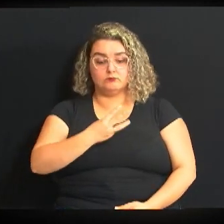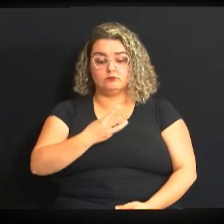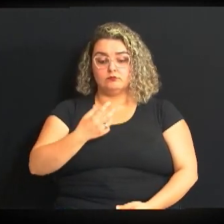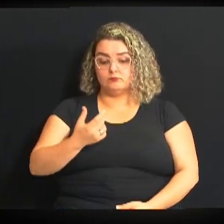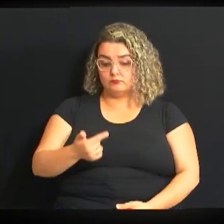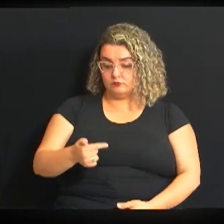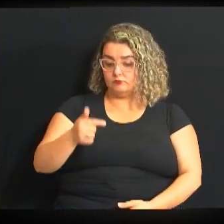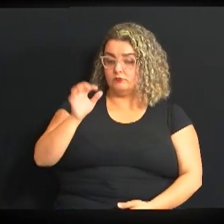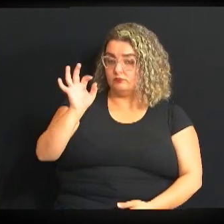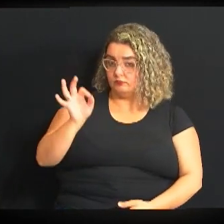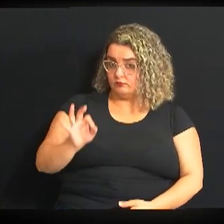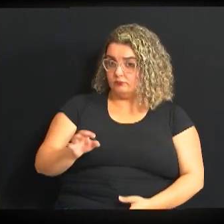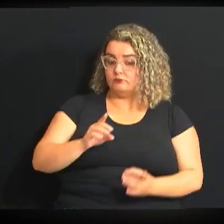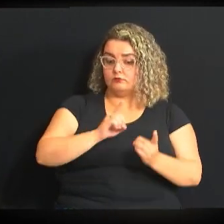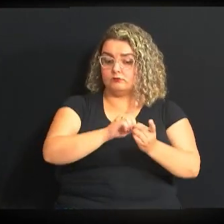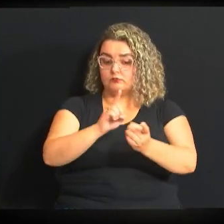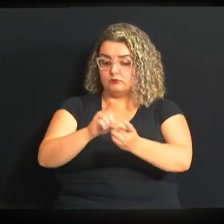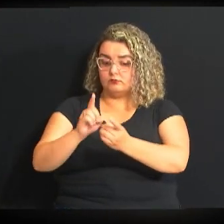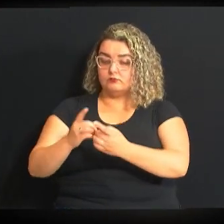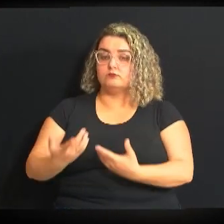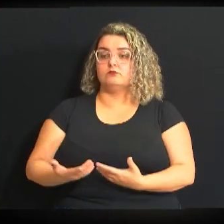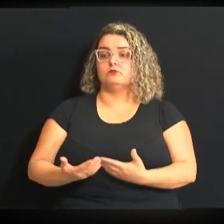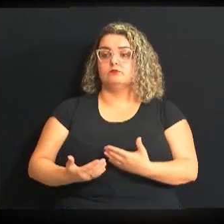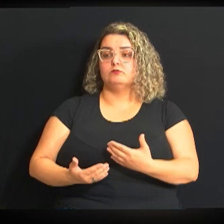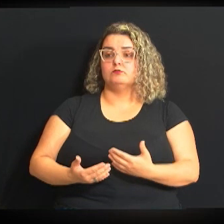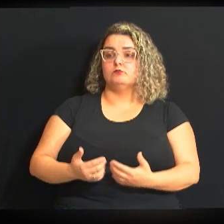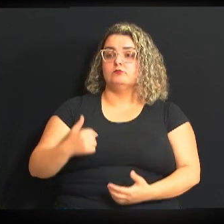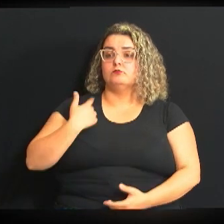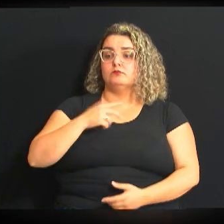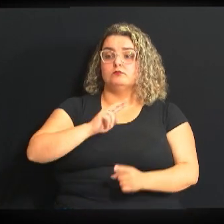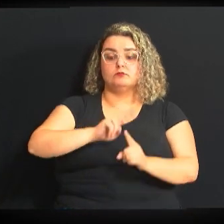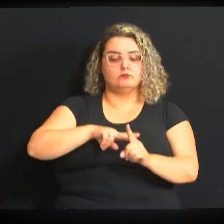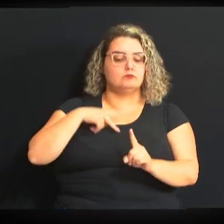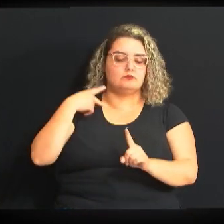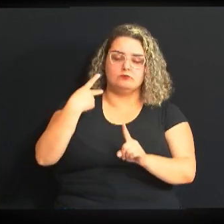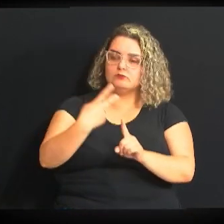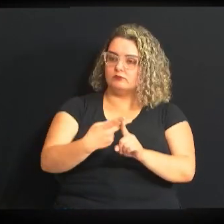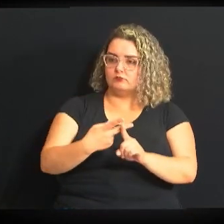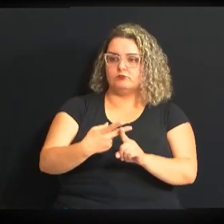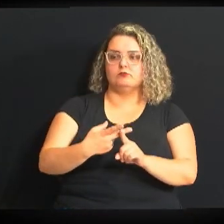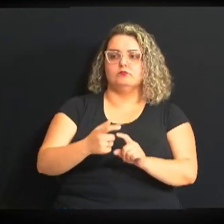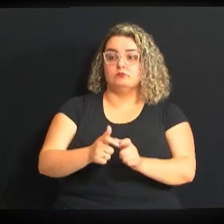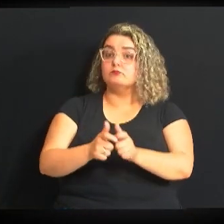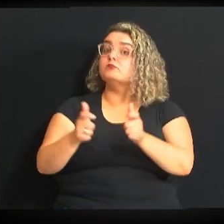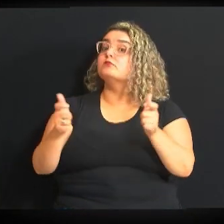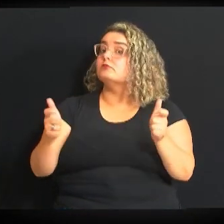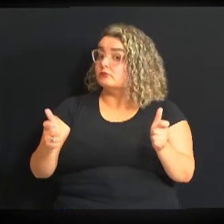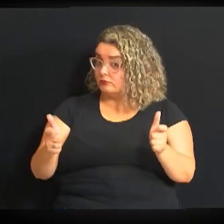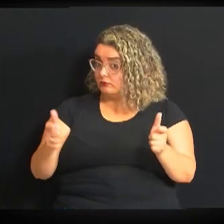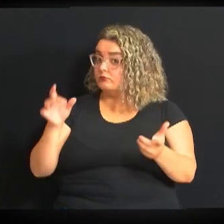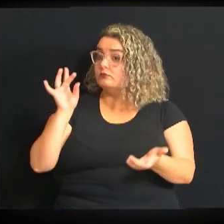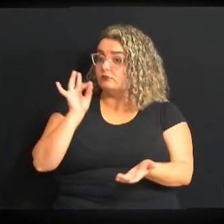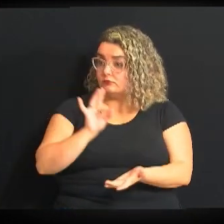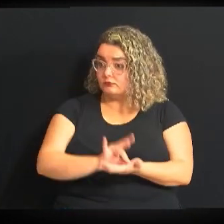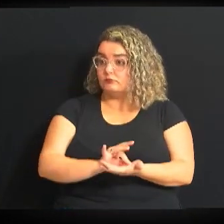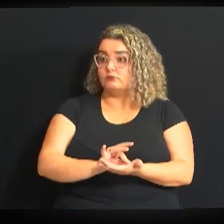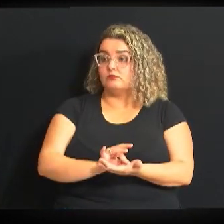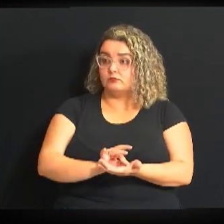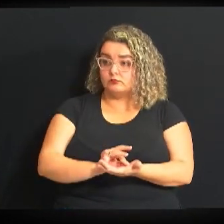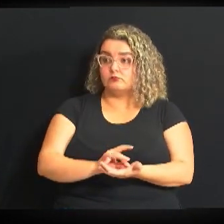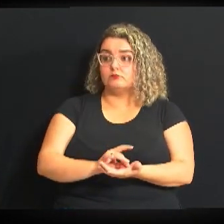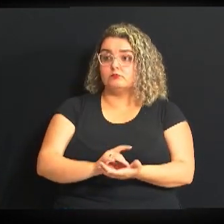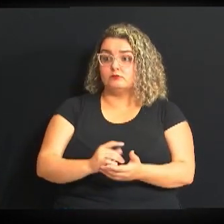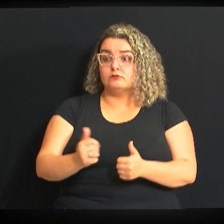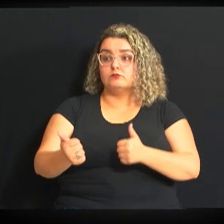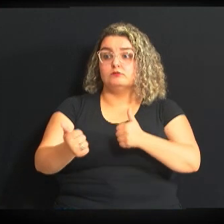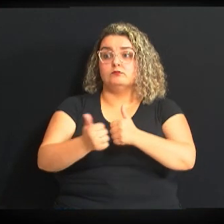37% de cobertura, a gente praticamente dobrou aí, aumentou bastante mesmo, e estamos muito próximos